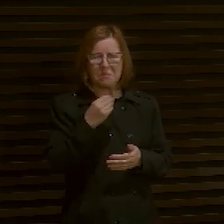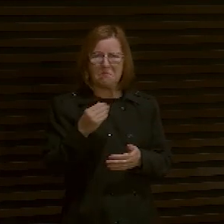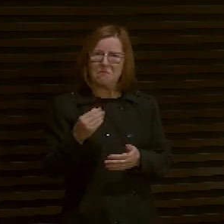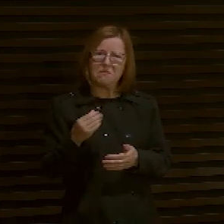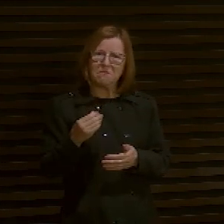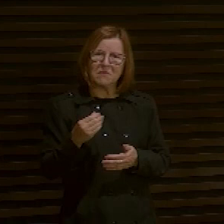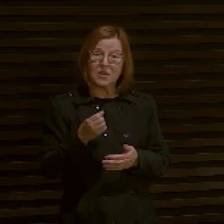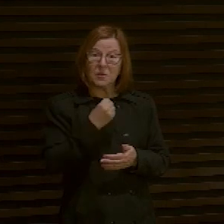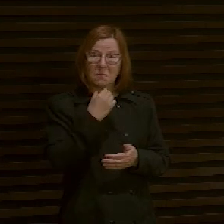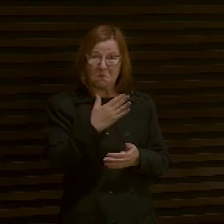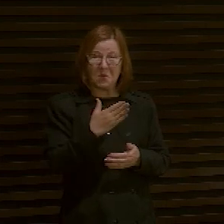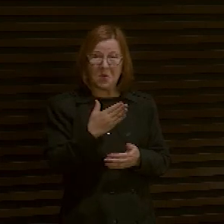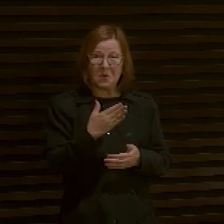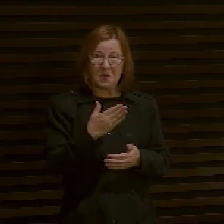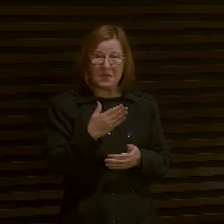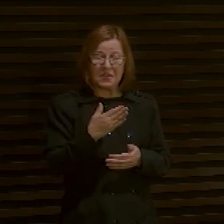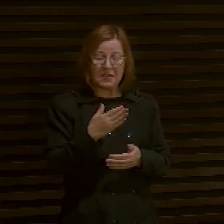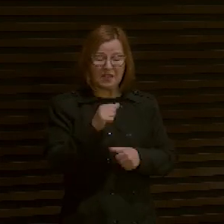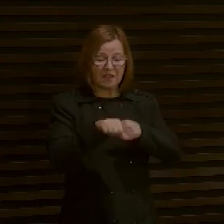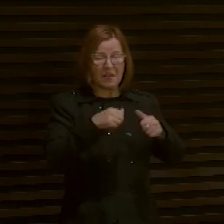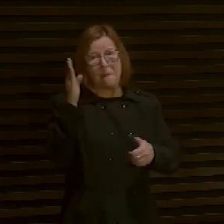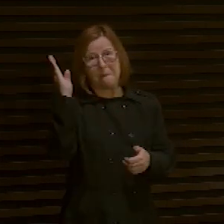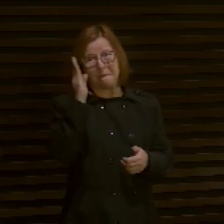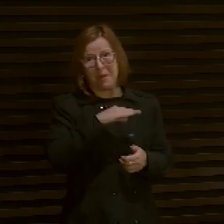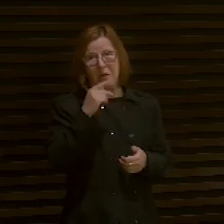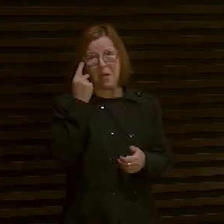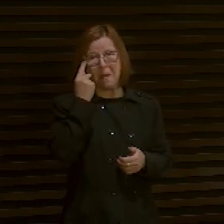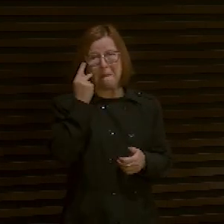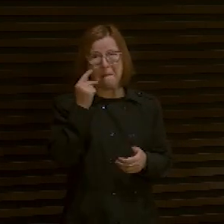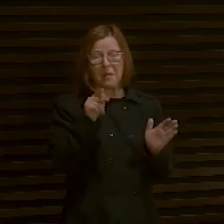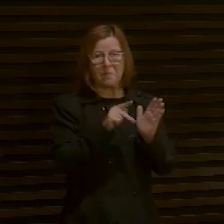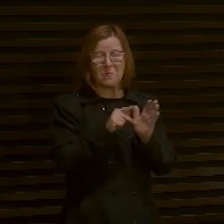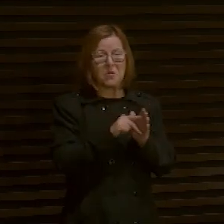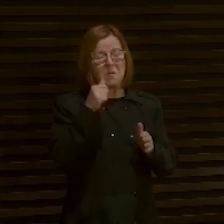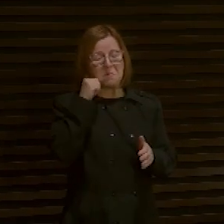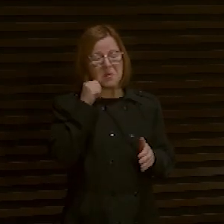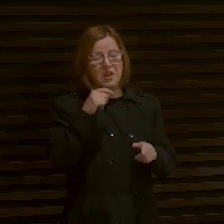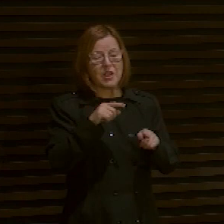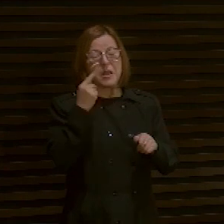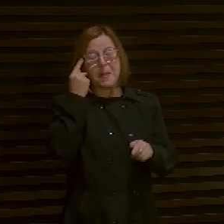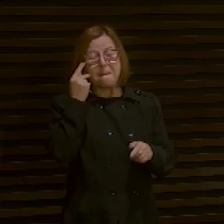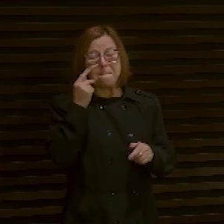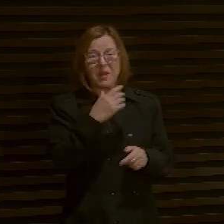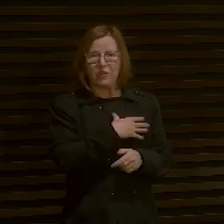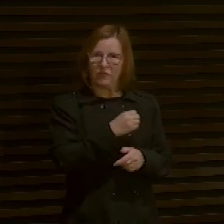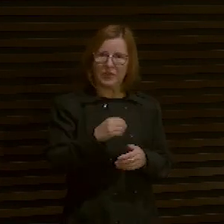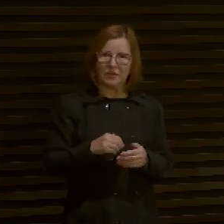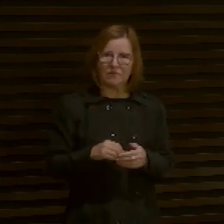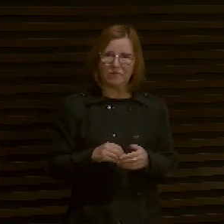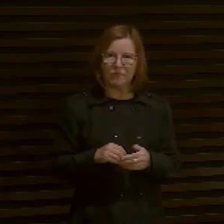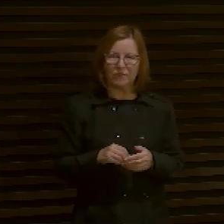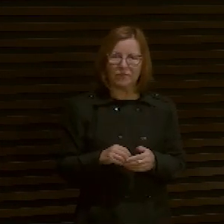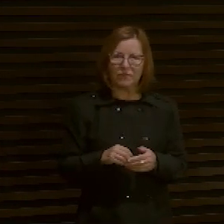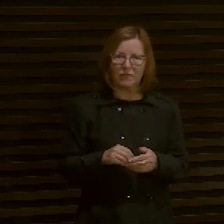seu irmão, e para com a mulher que a ama, e para com os outros filhos que ainda lhe restarem. De modo que não dará a